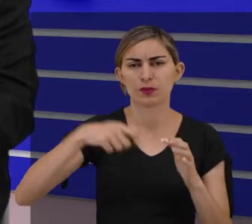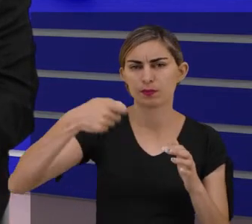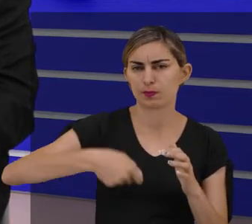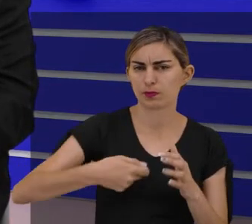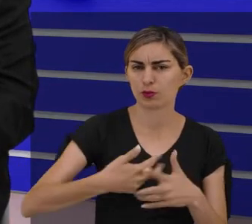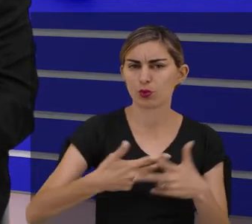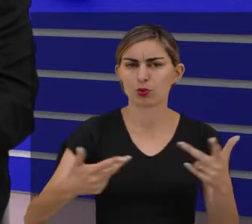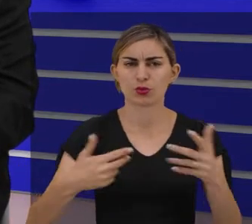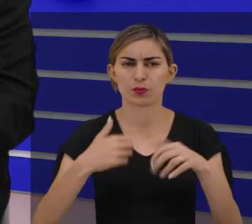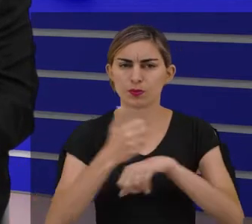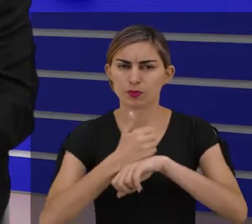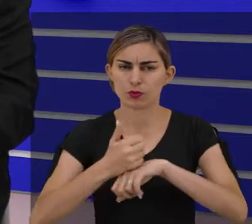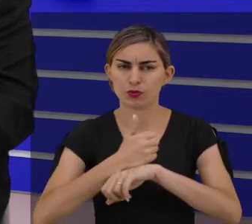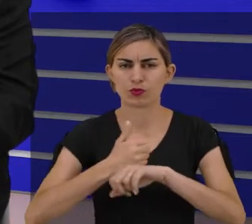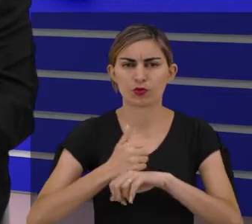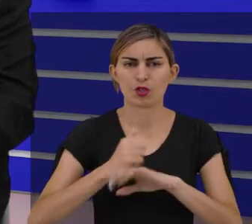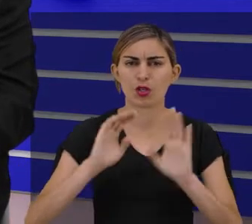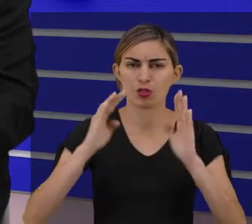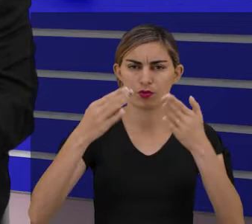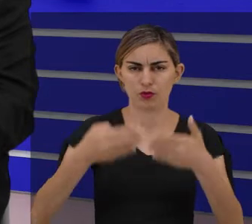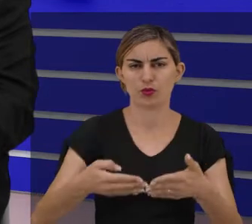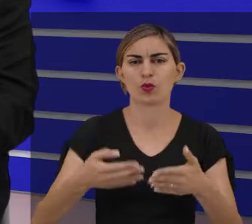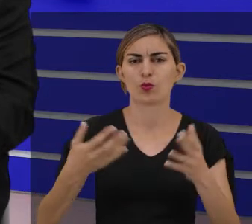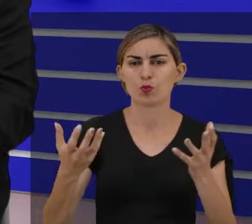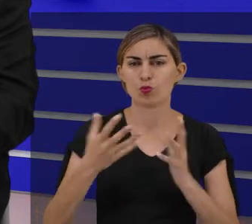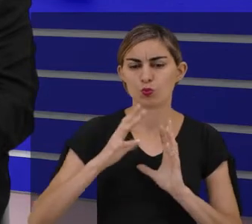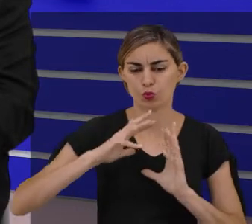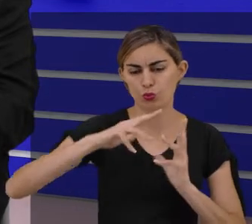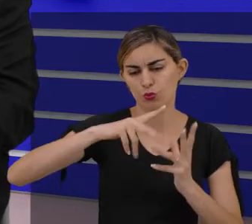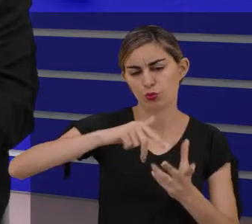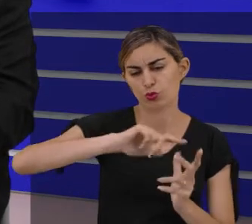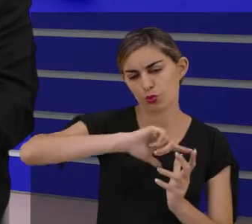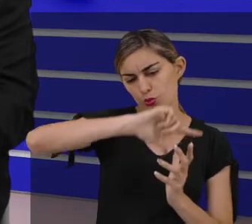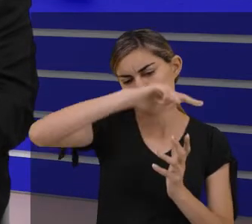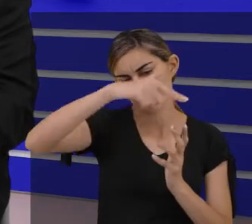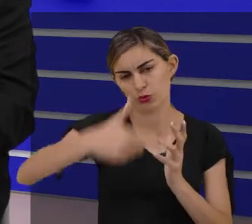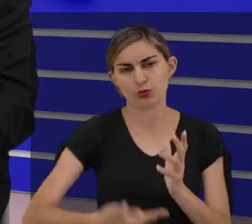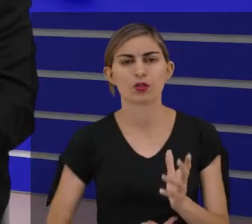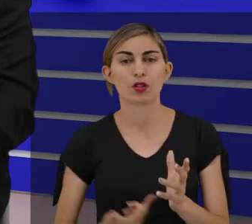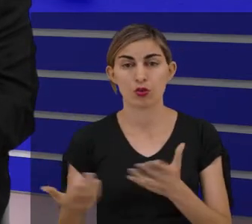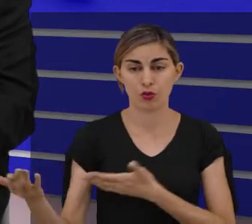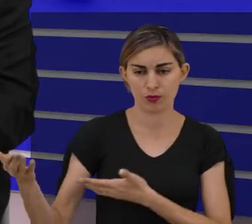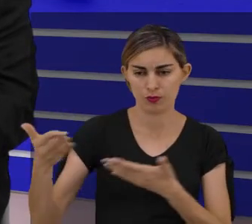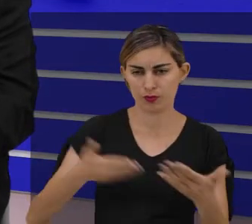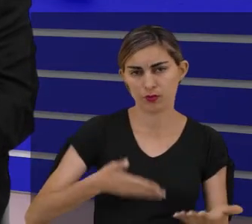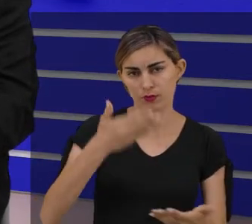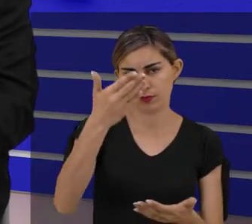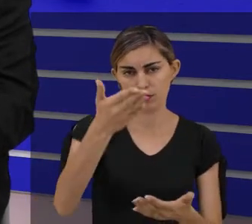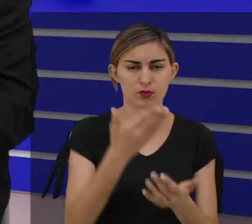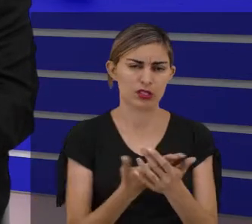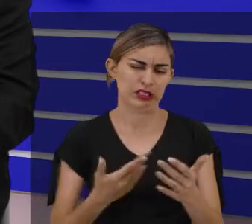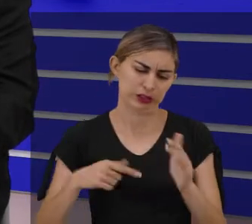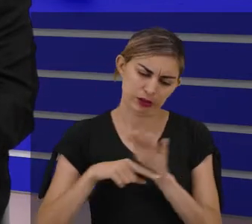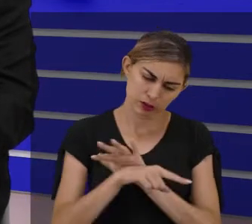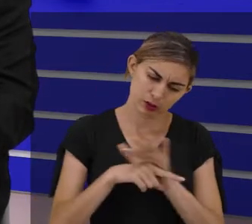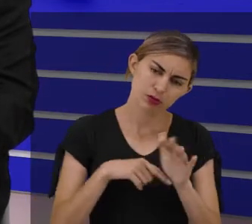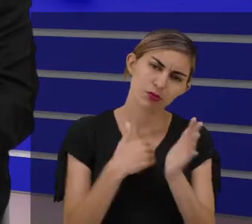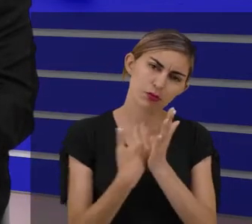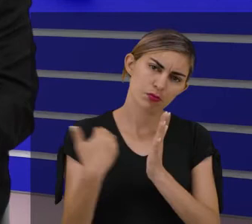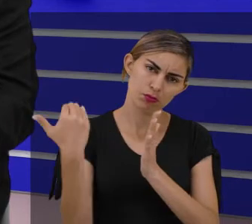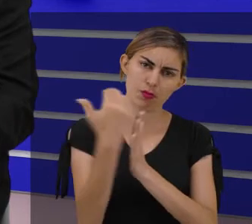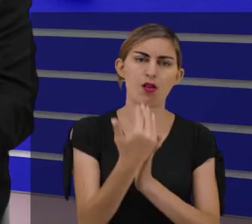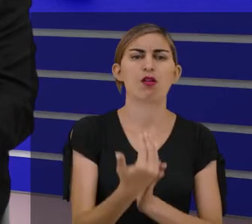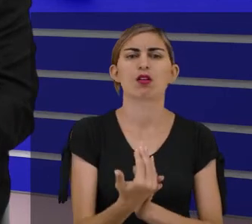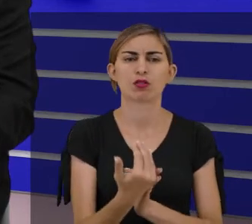desse profissional em função desse mundo globalizado. Então, nós convidamos você, caro estudante, a pesquisar mais